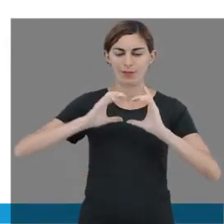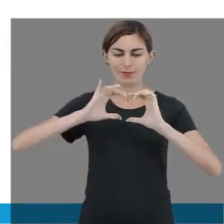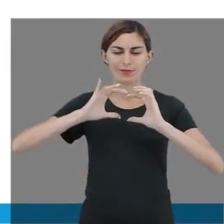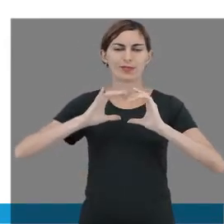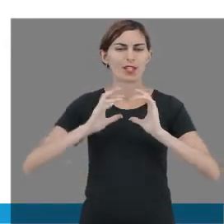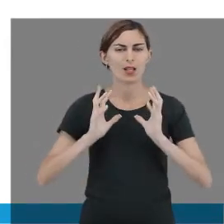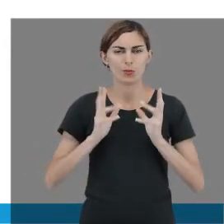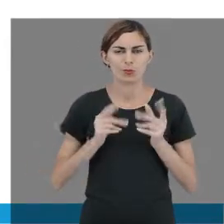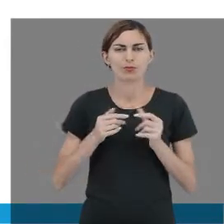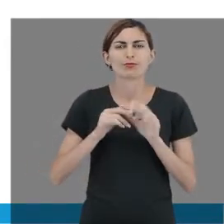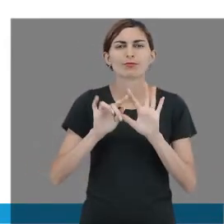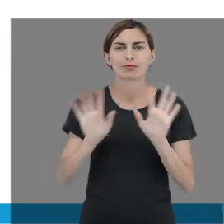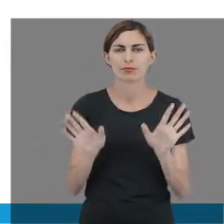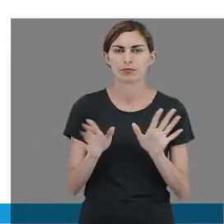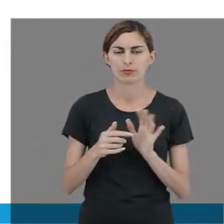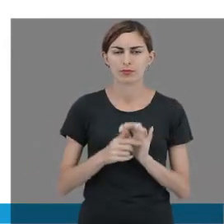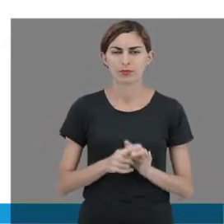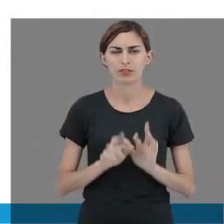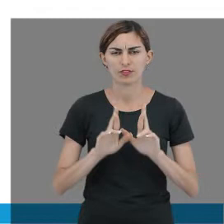né?